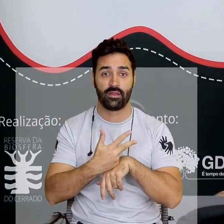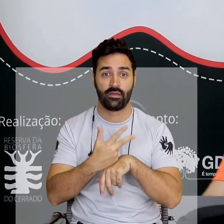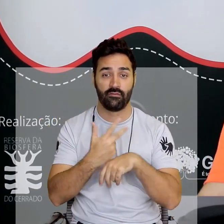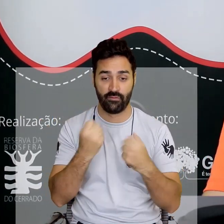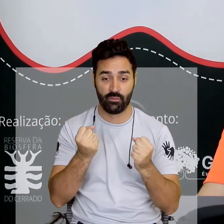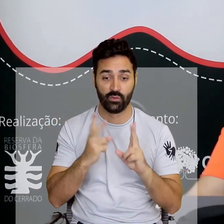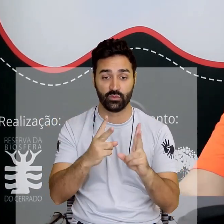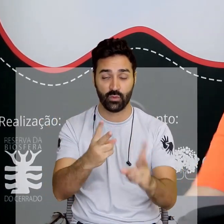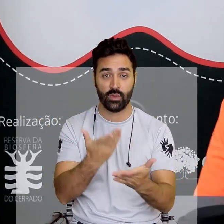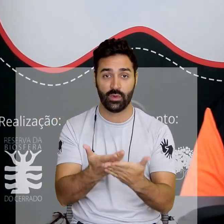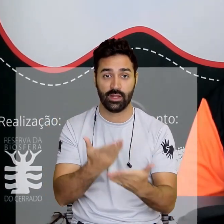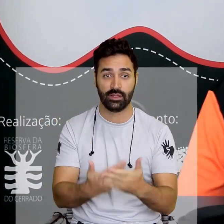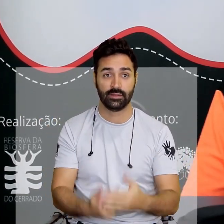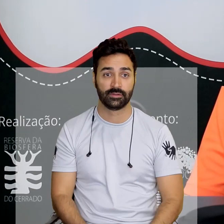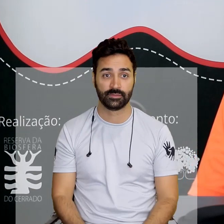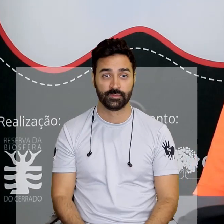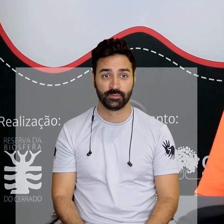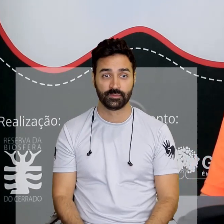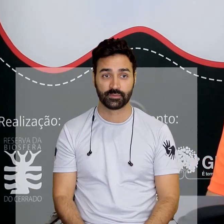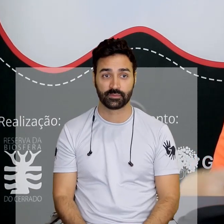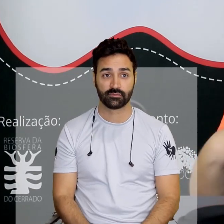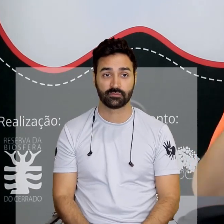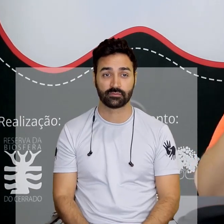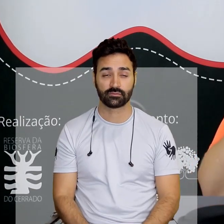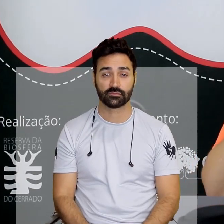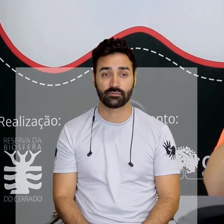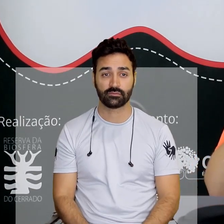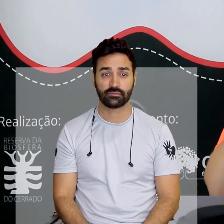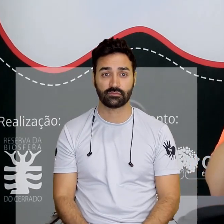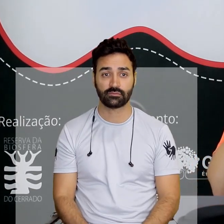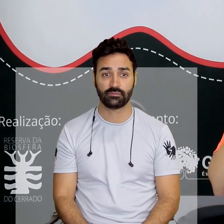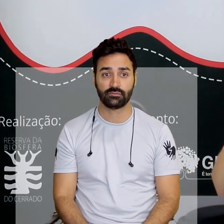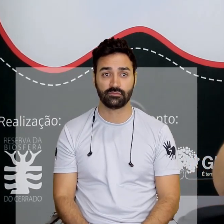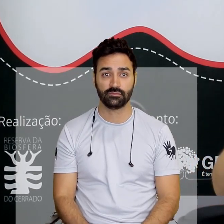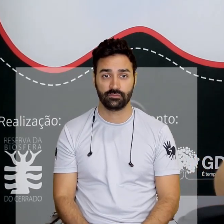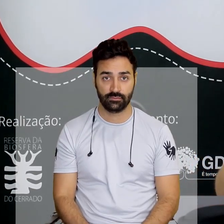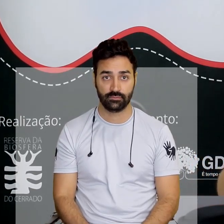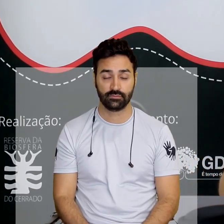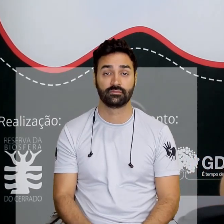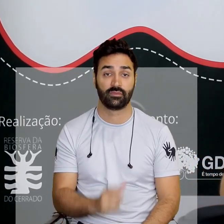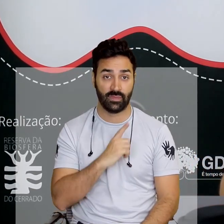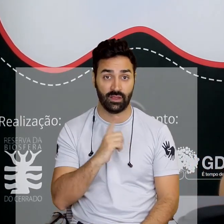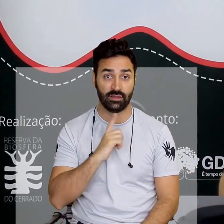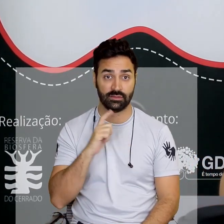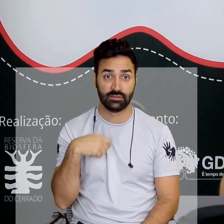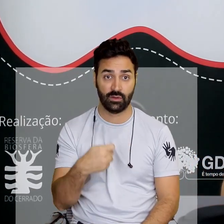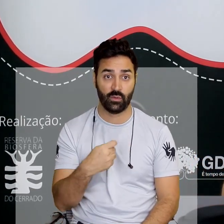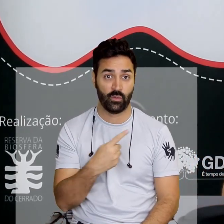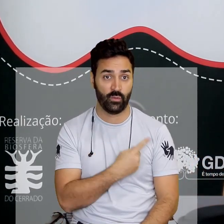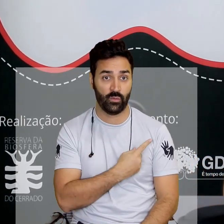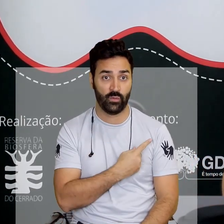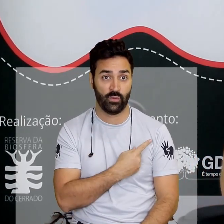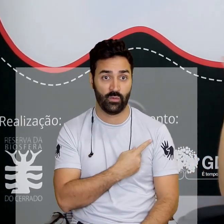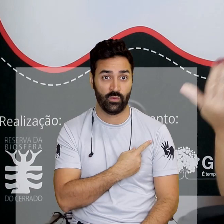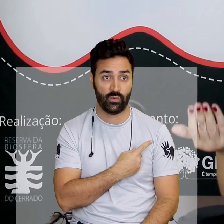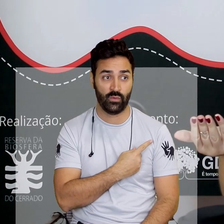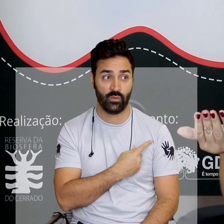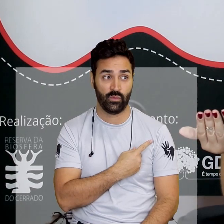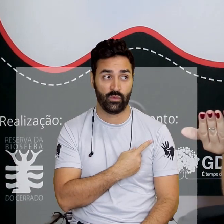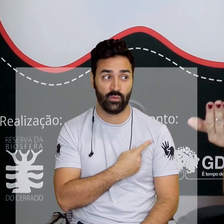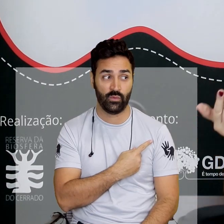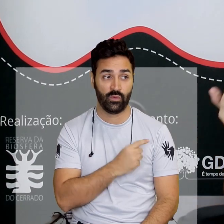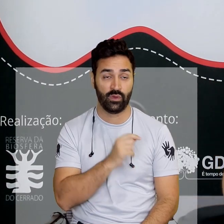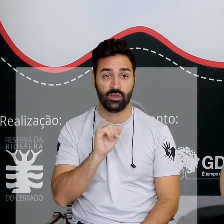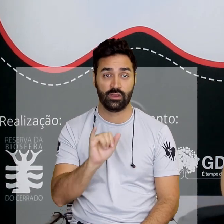aqui. Então, vamos lá. Então, nós temos filhos e temos